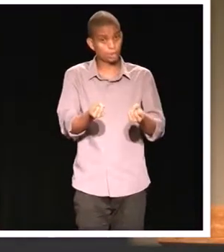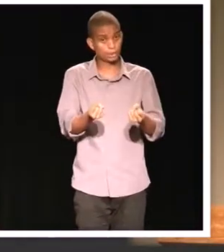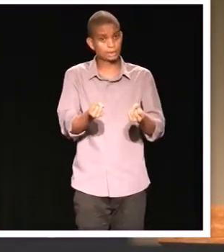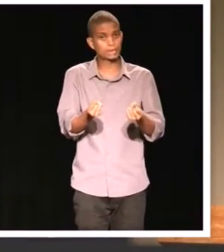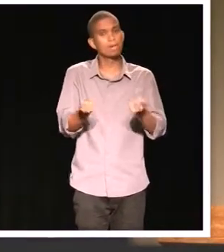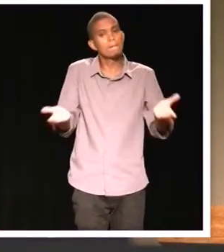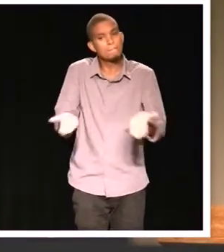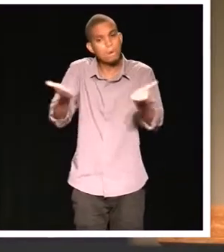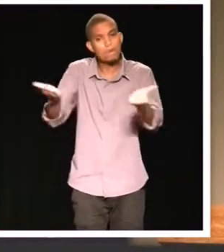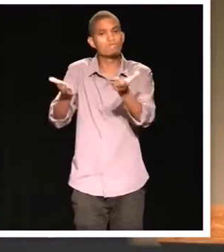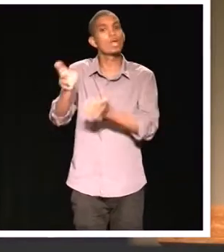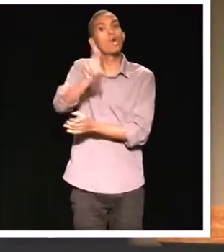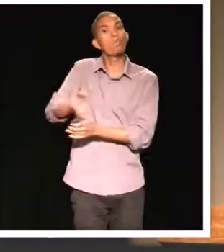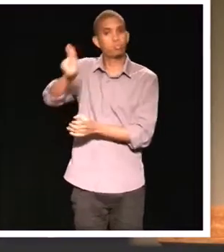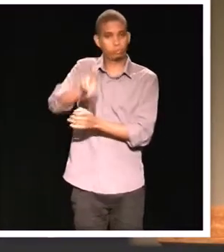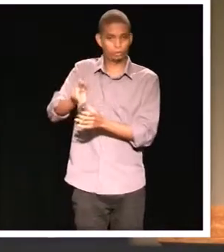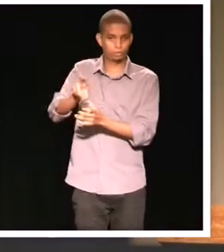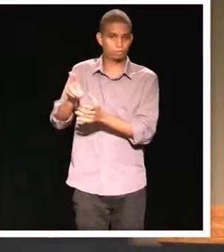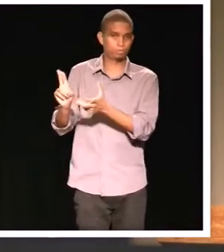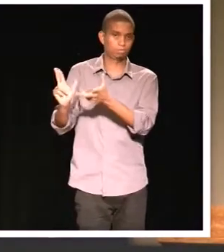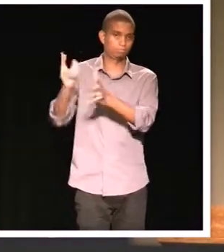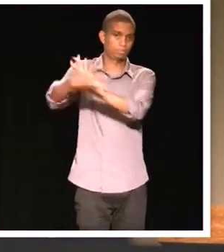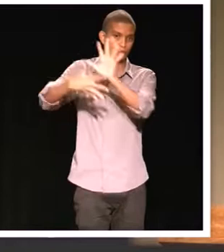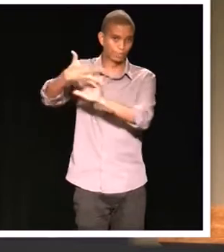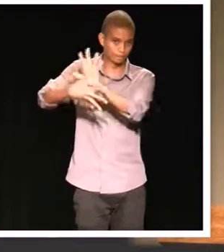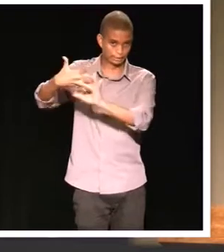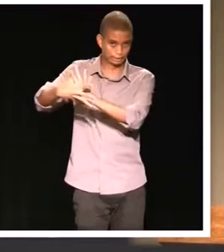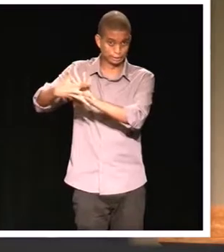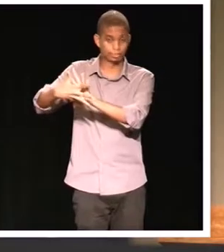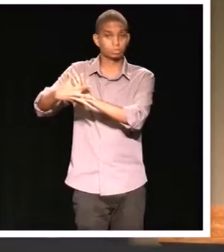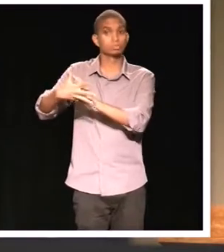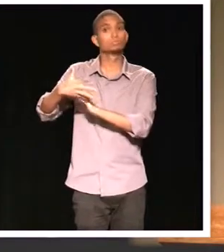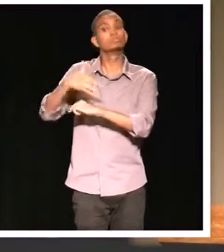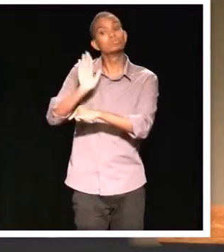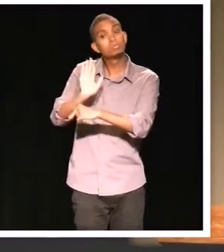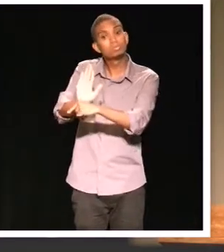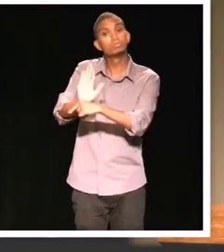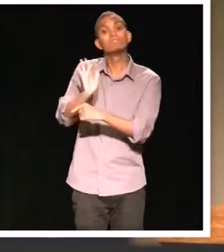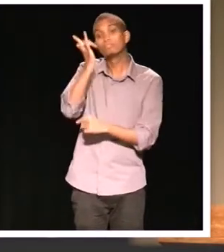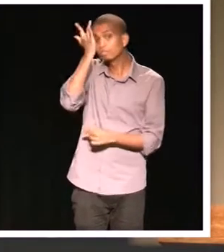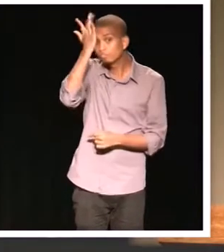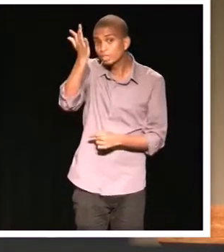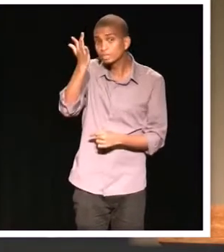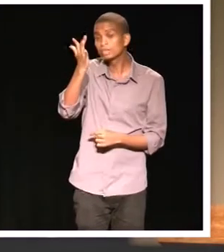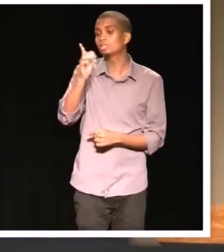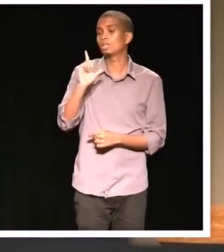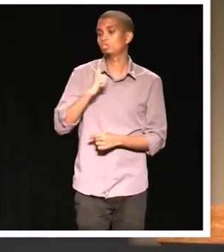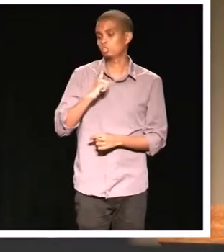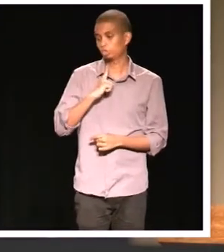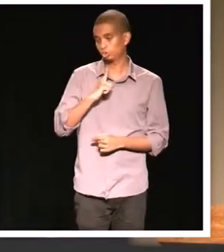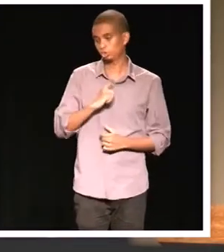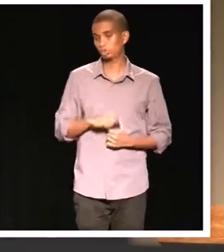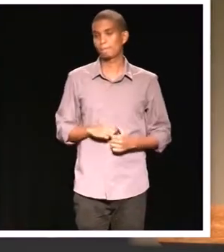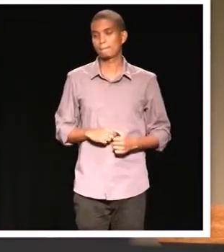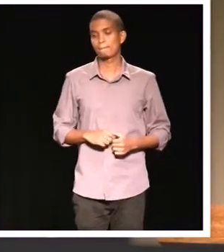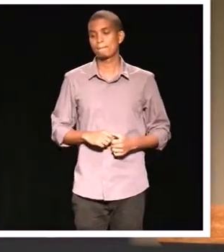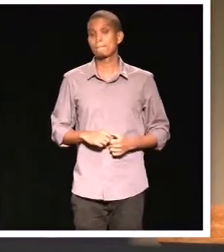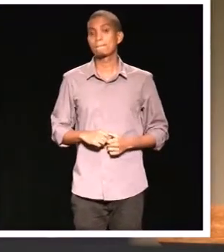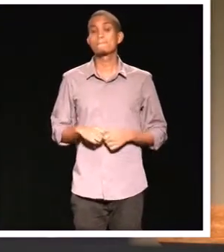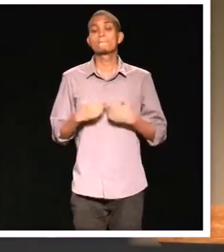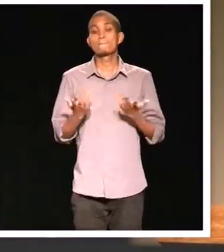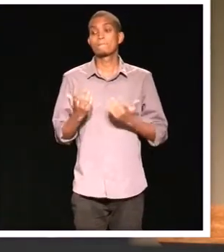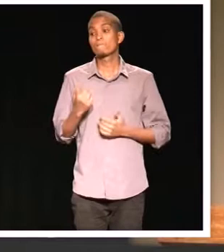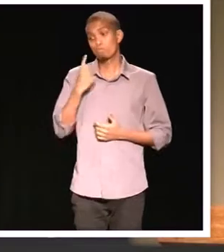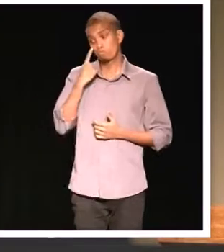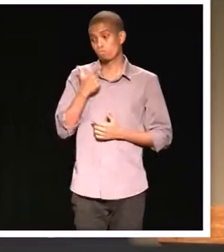o uso de línguas de sinais para facilitar a expressão de opiniões.